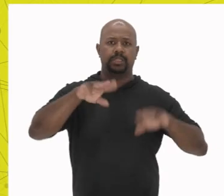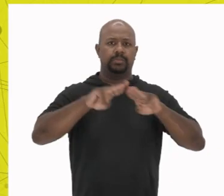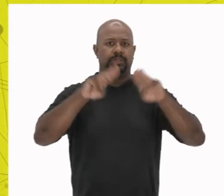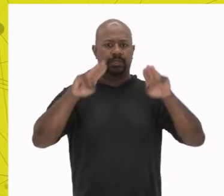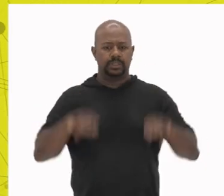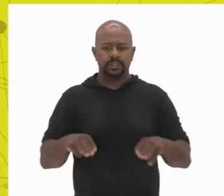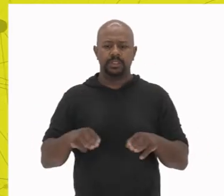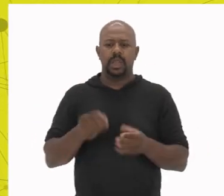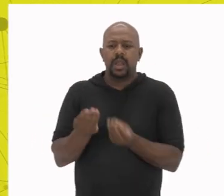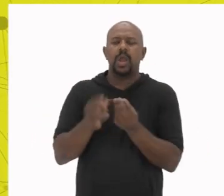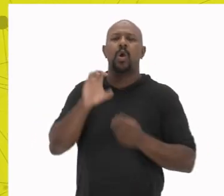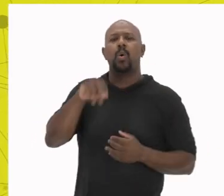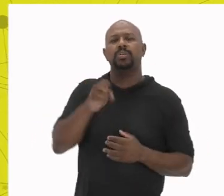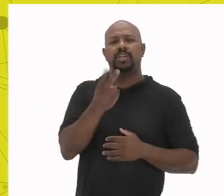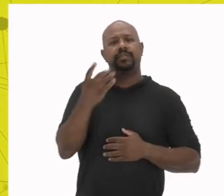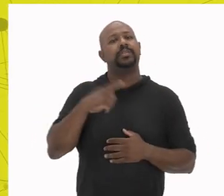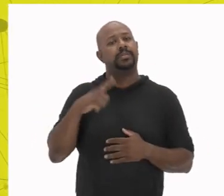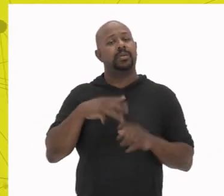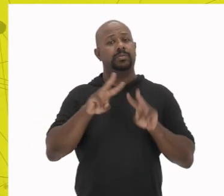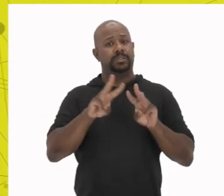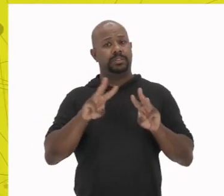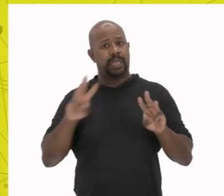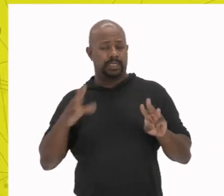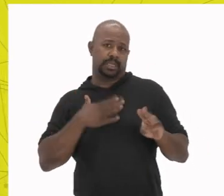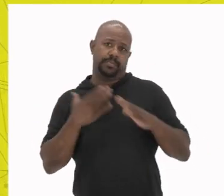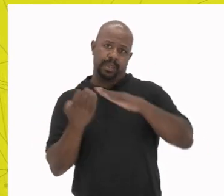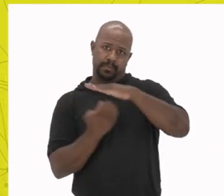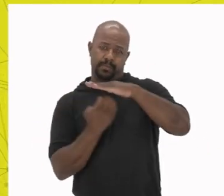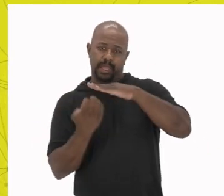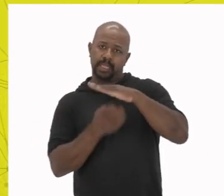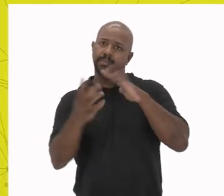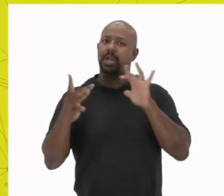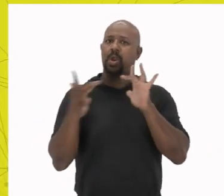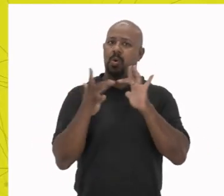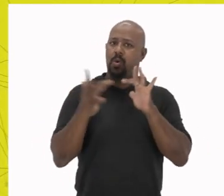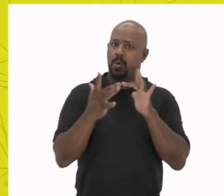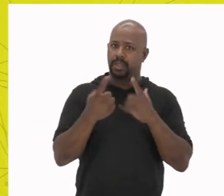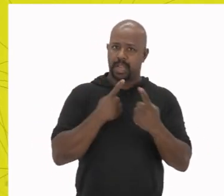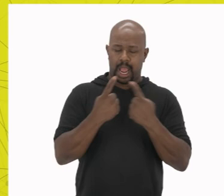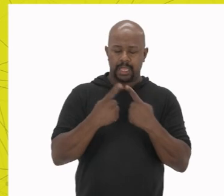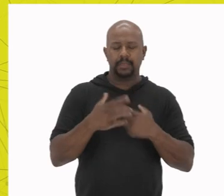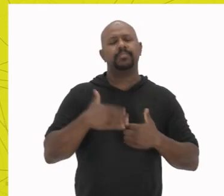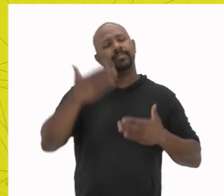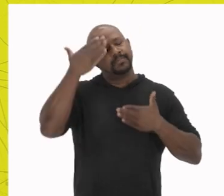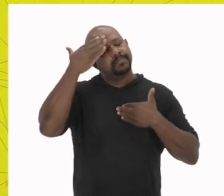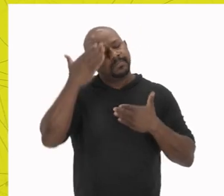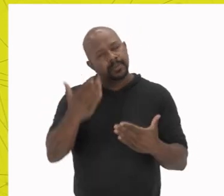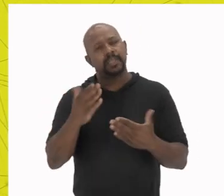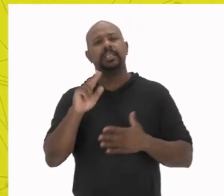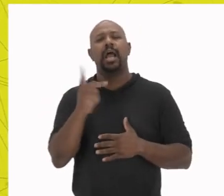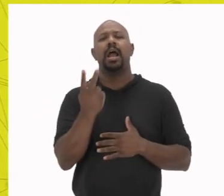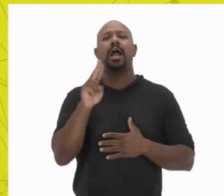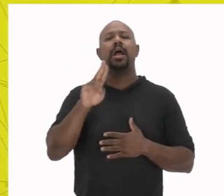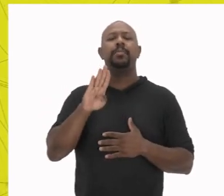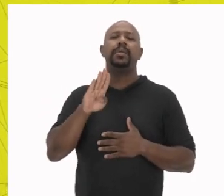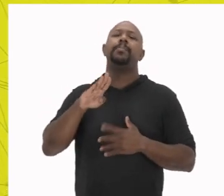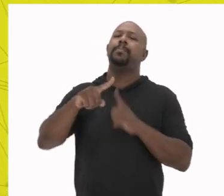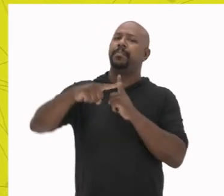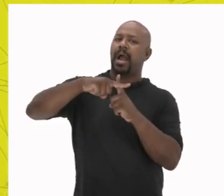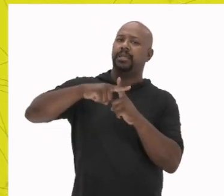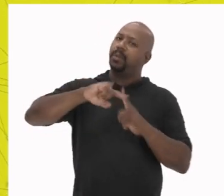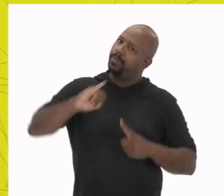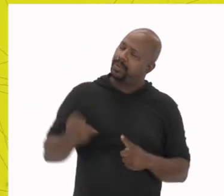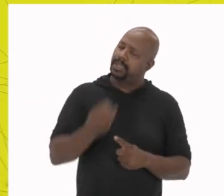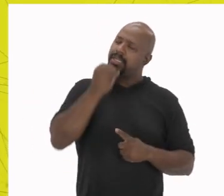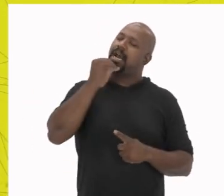profissionais de museologia e conservação, deixe o site da minha empresa, Libra Cultural, para que entrem em contato. Agradeço ao Hub